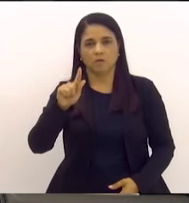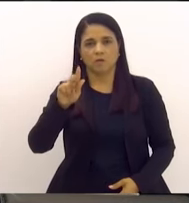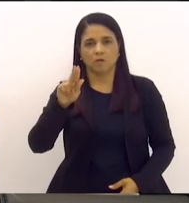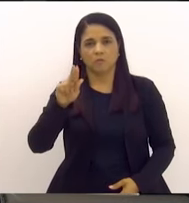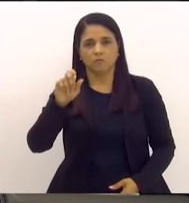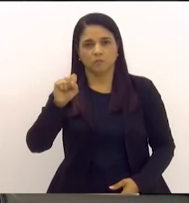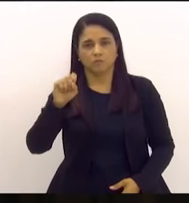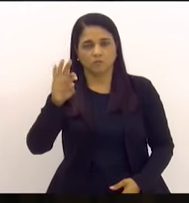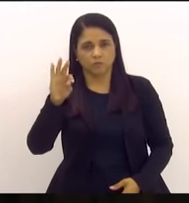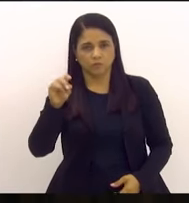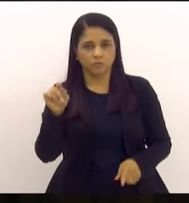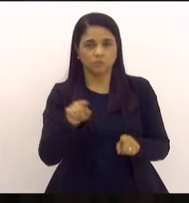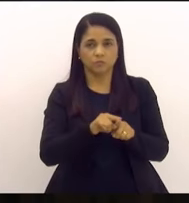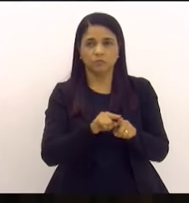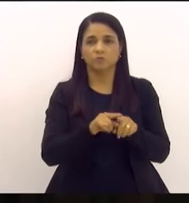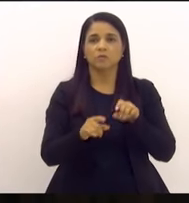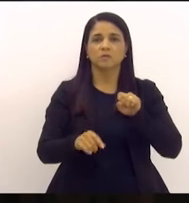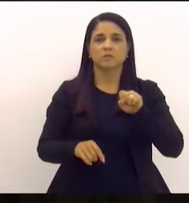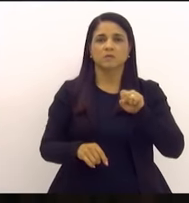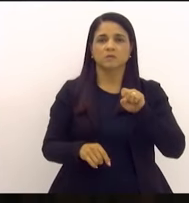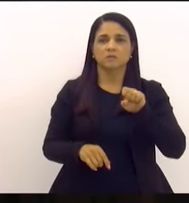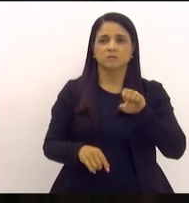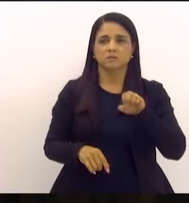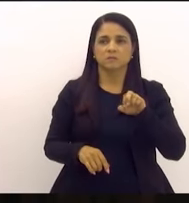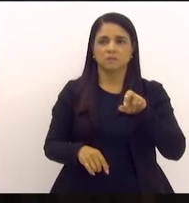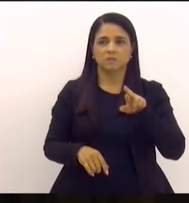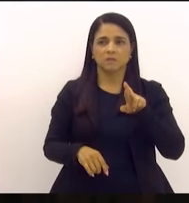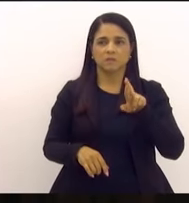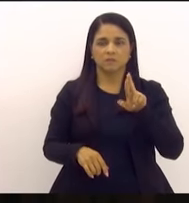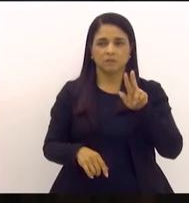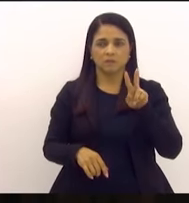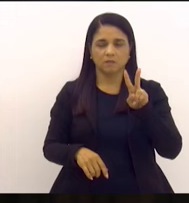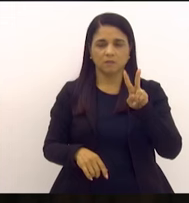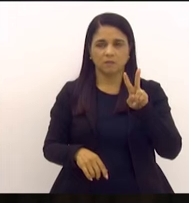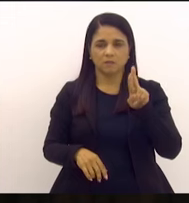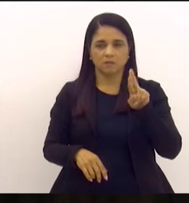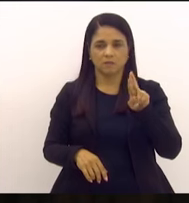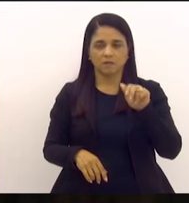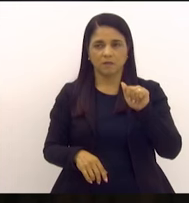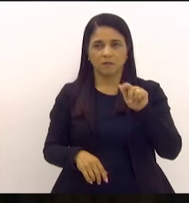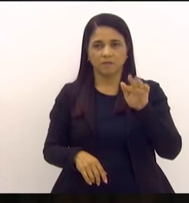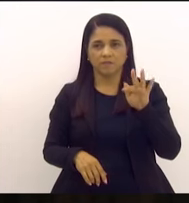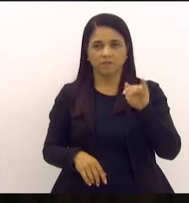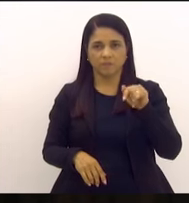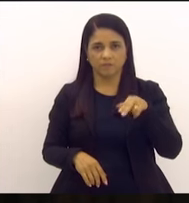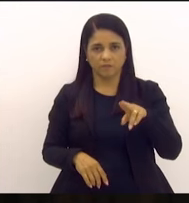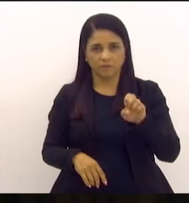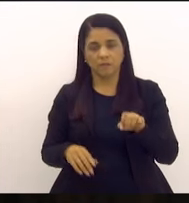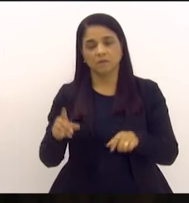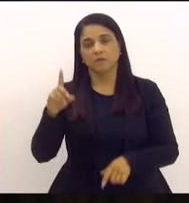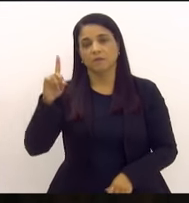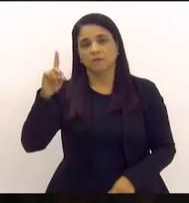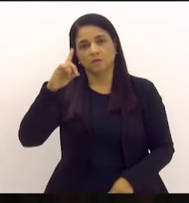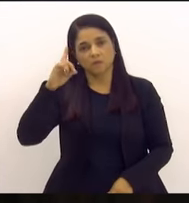Paulo, Mink, Élica, Serafine, Josemar. Contrários? Bancada do pessoal, senhor presidente.